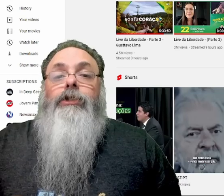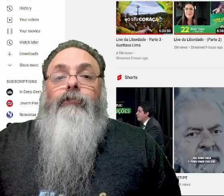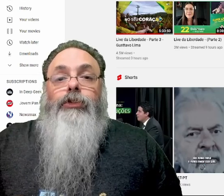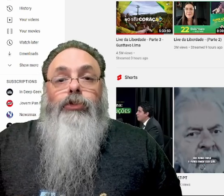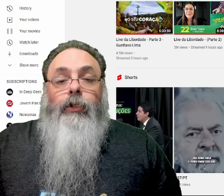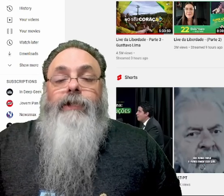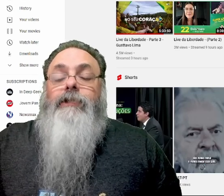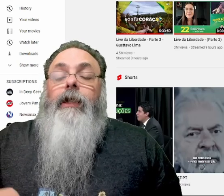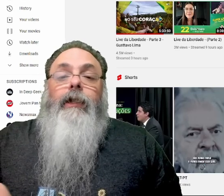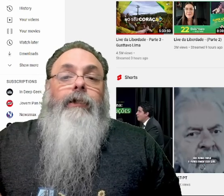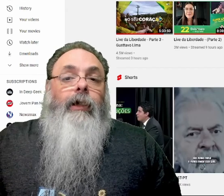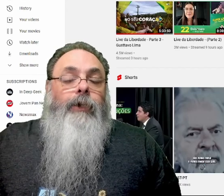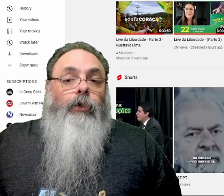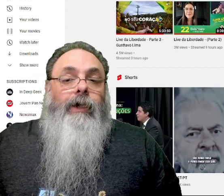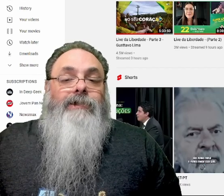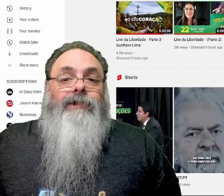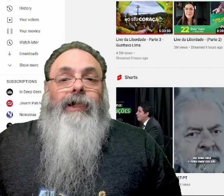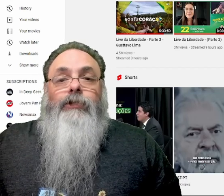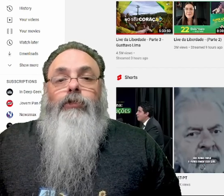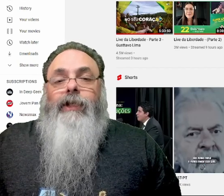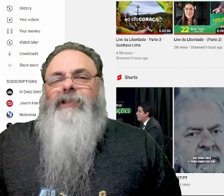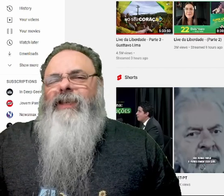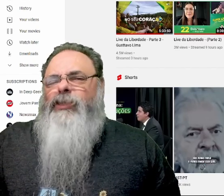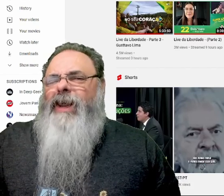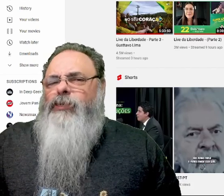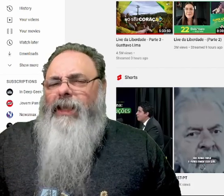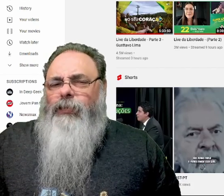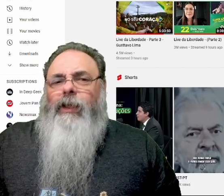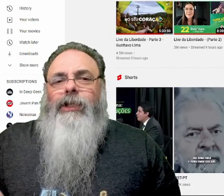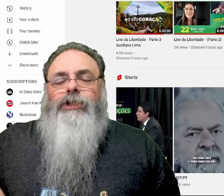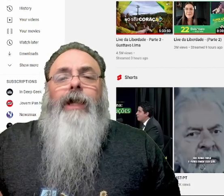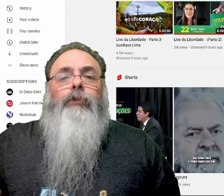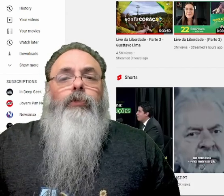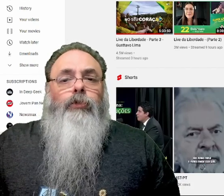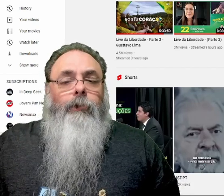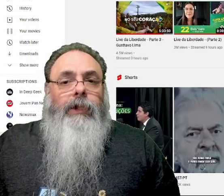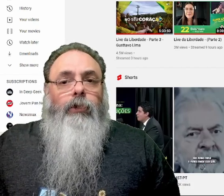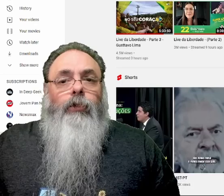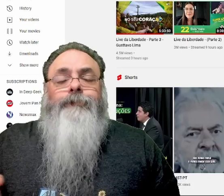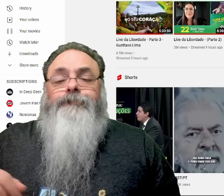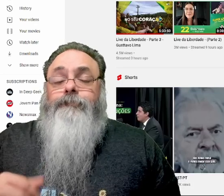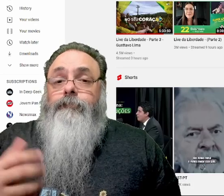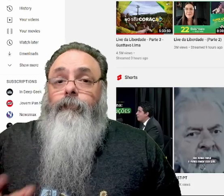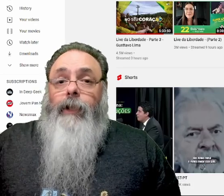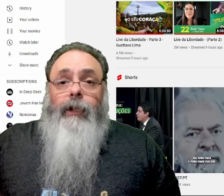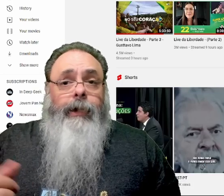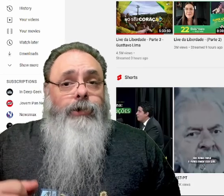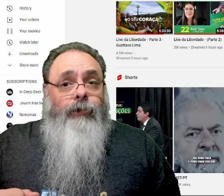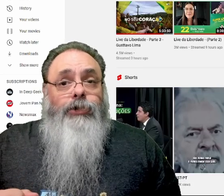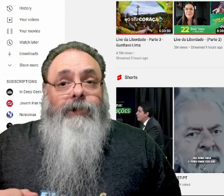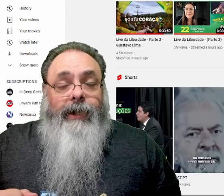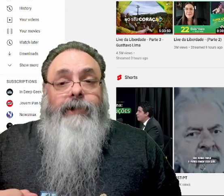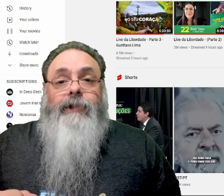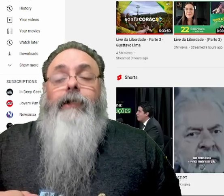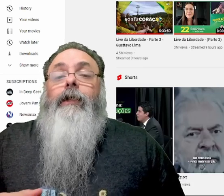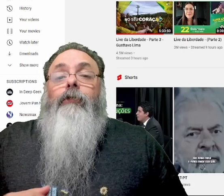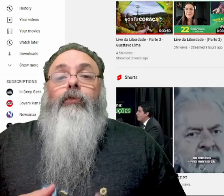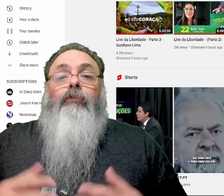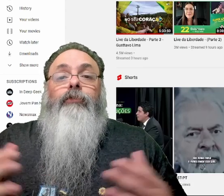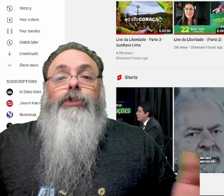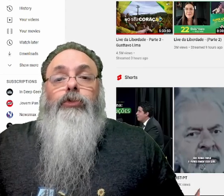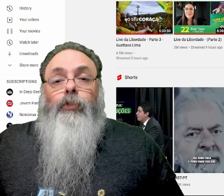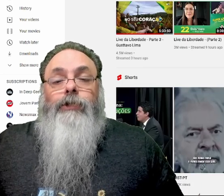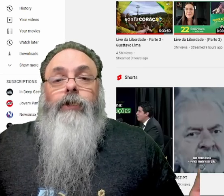dia 22 e terminou às 3 horas na verdade quase 4 horas já do domingo é dia 23 né